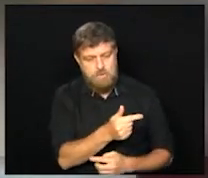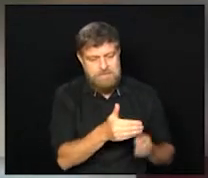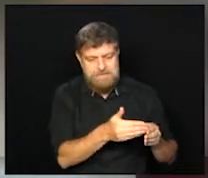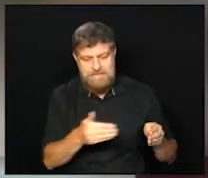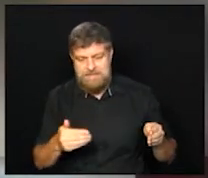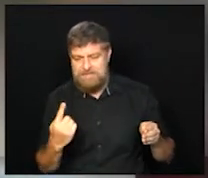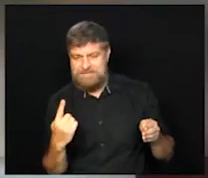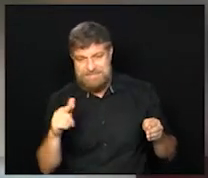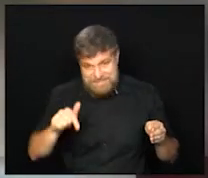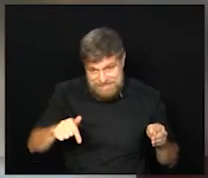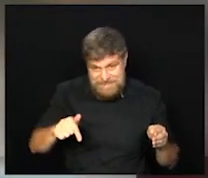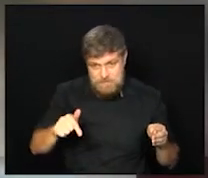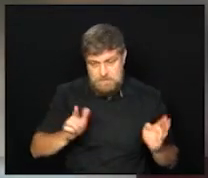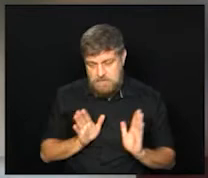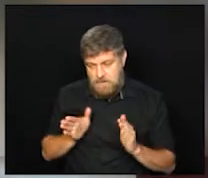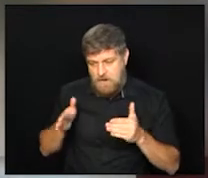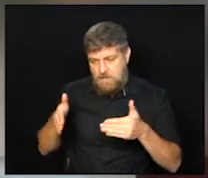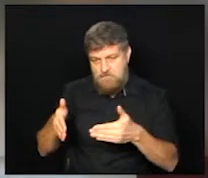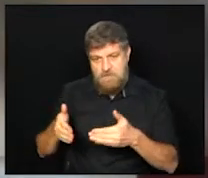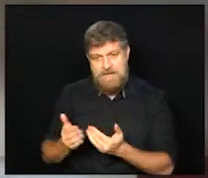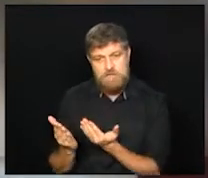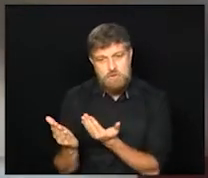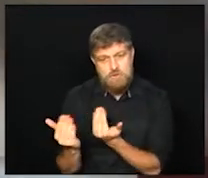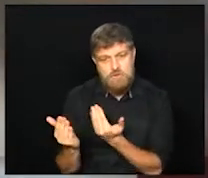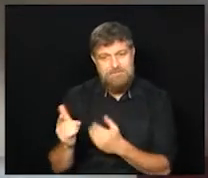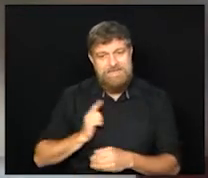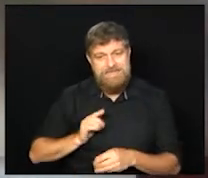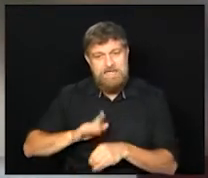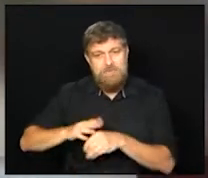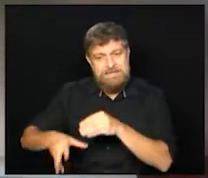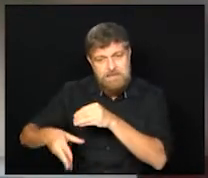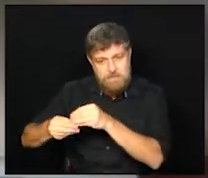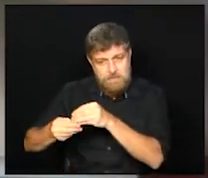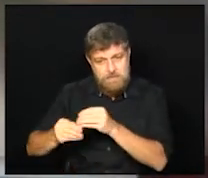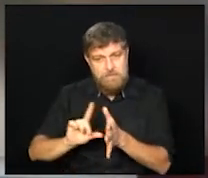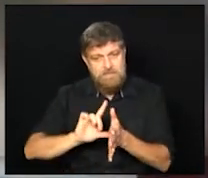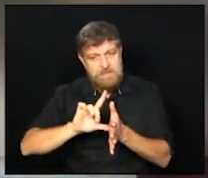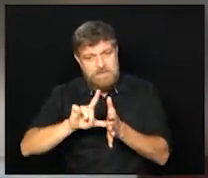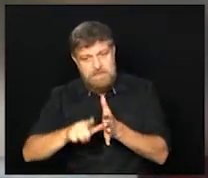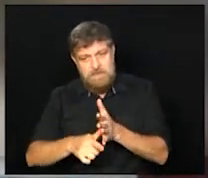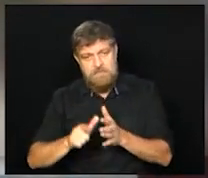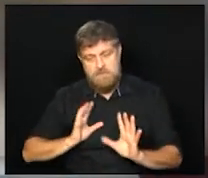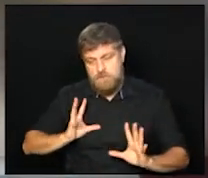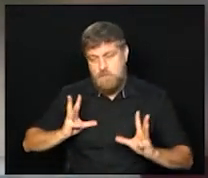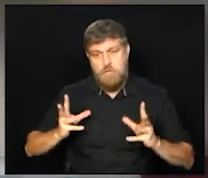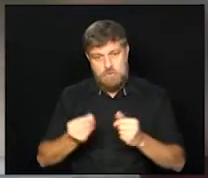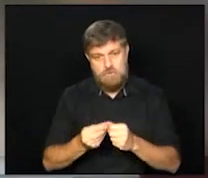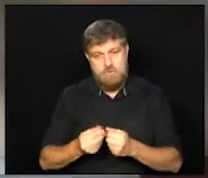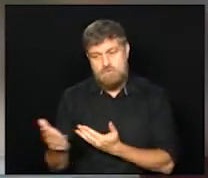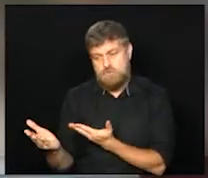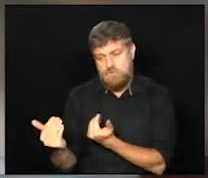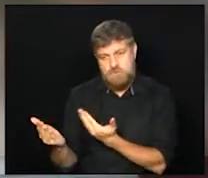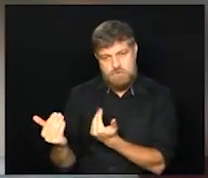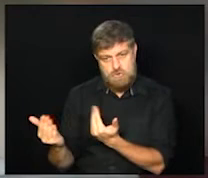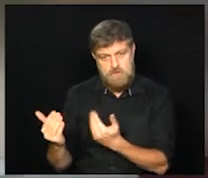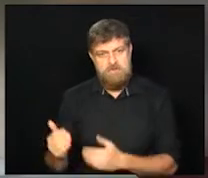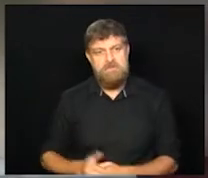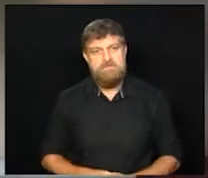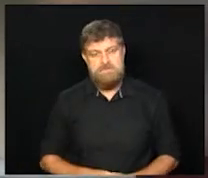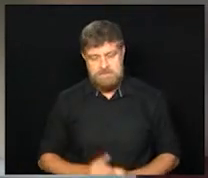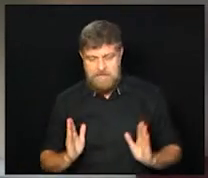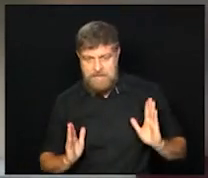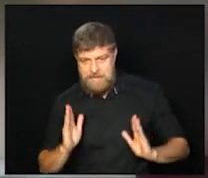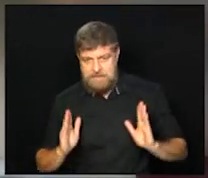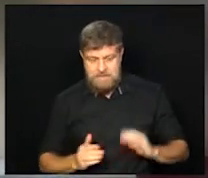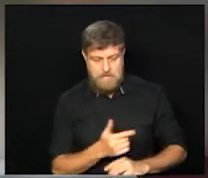17 anos, priorizando os jovens com morbidades. E logo na sequência, todos os demais jovens na faixa